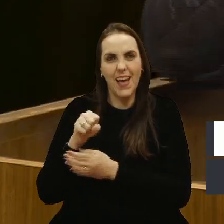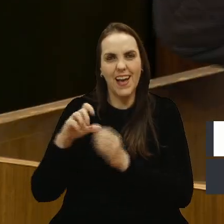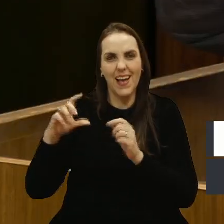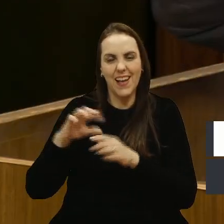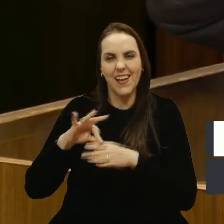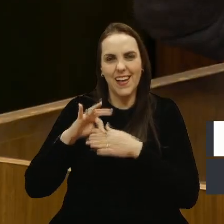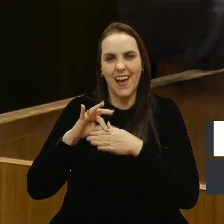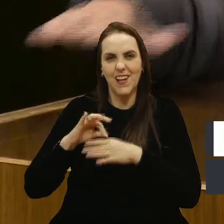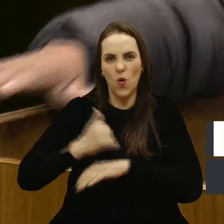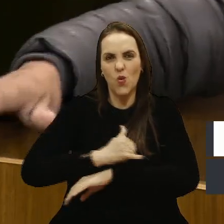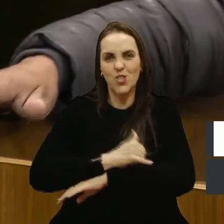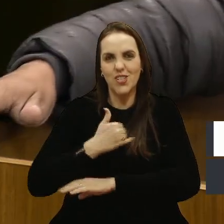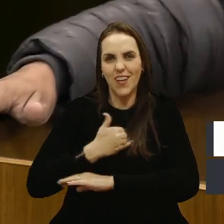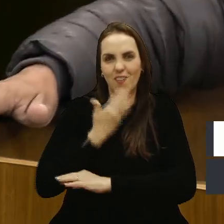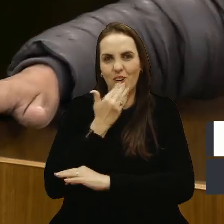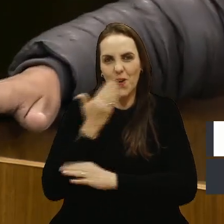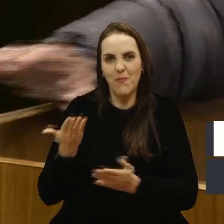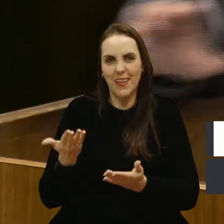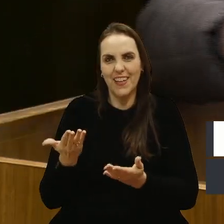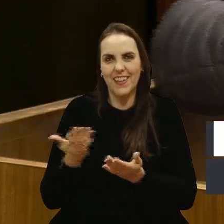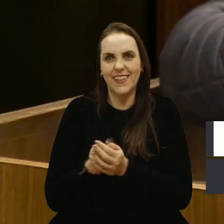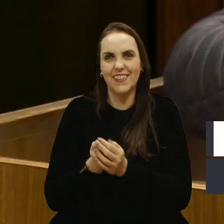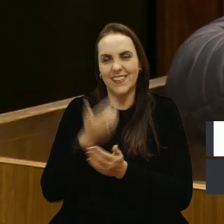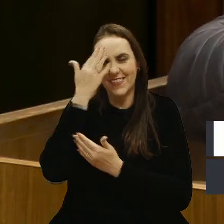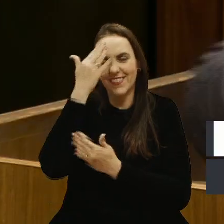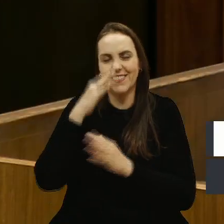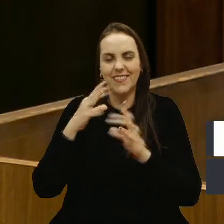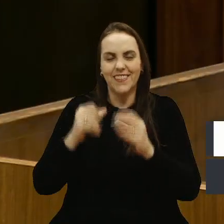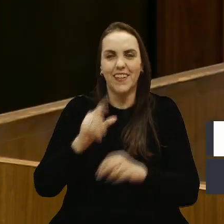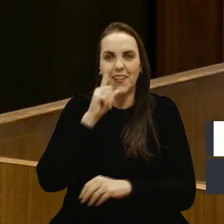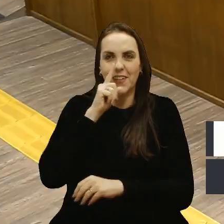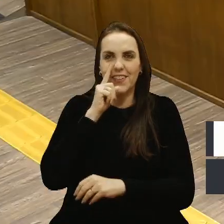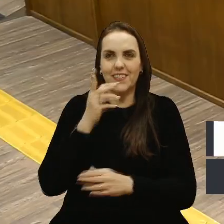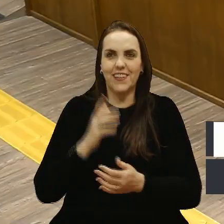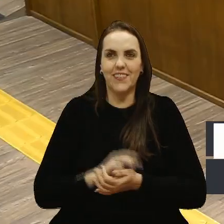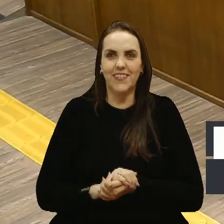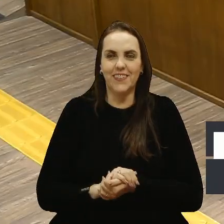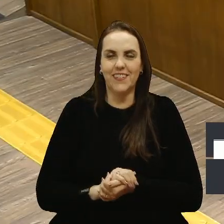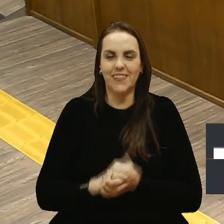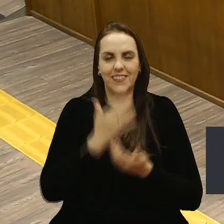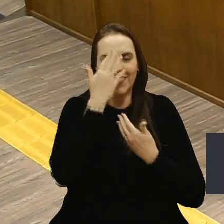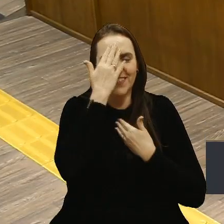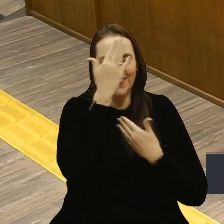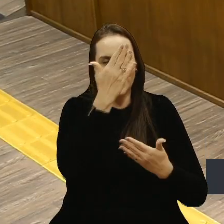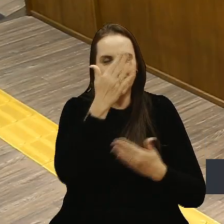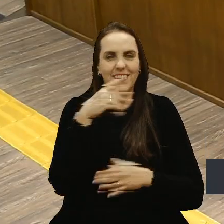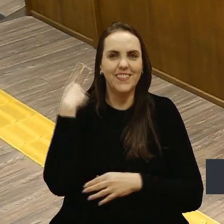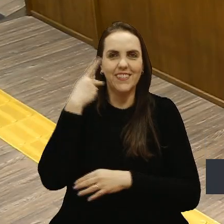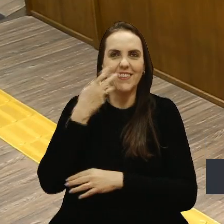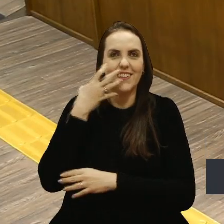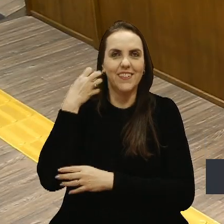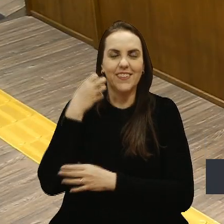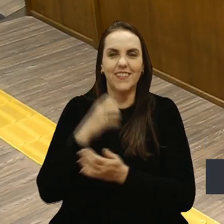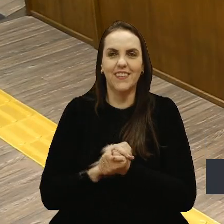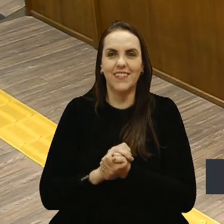comer. Então, obrigado por tudo, mãe. Obrigado, vereador Jack. Próxima